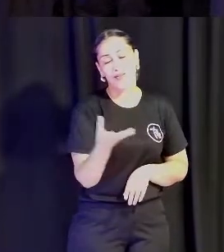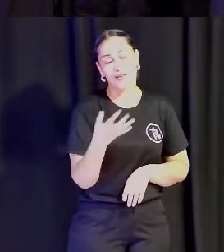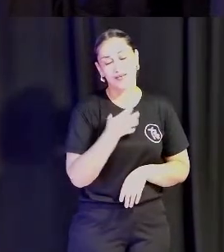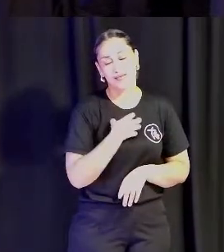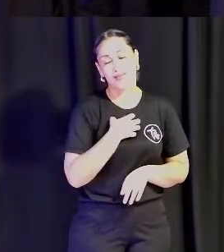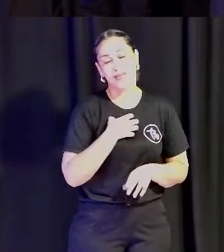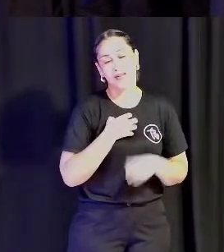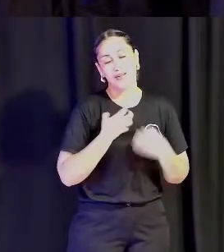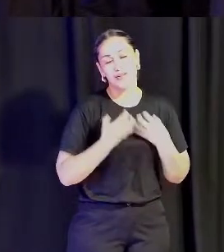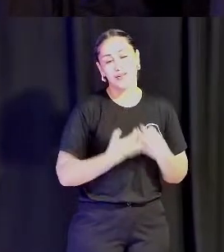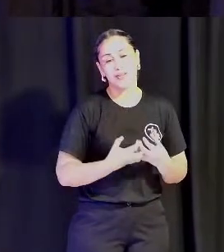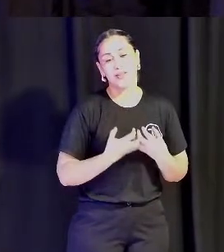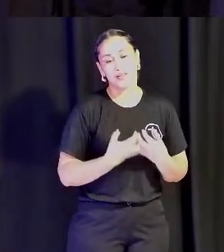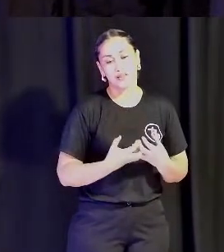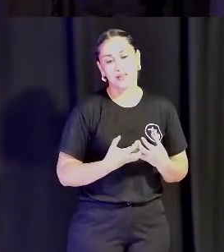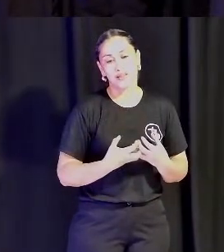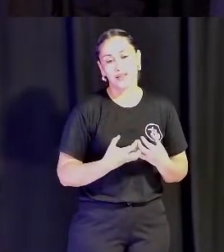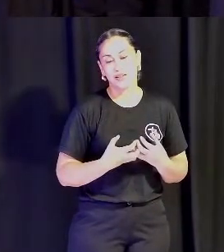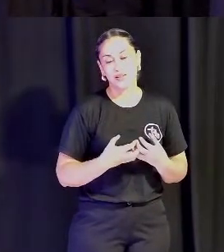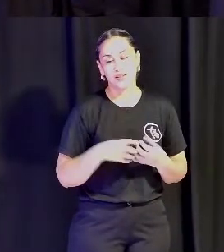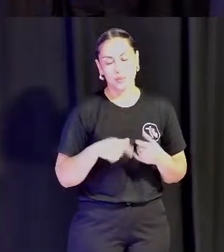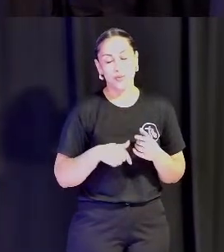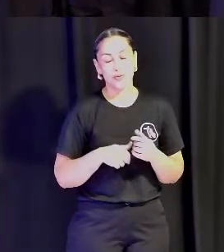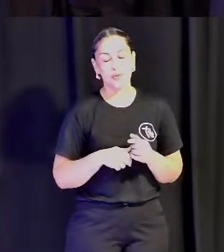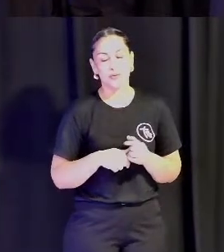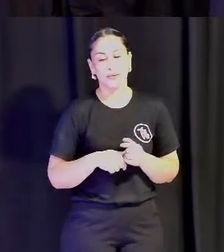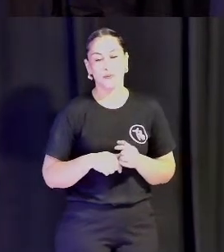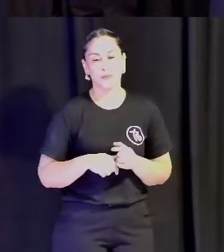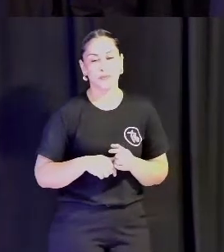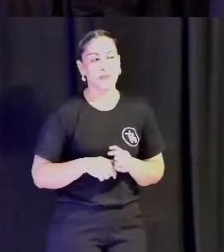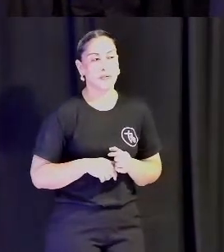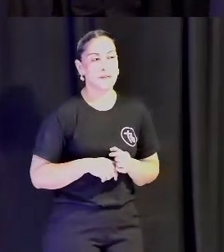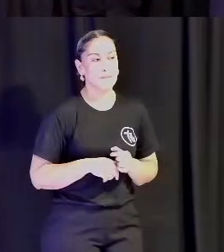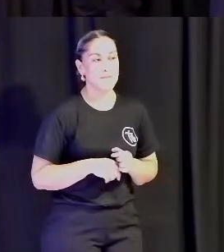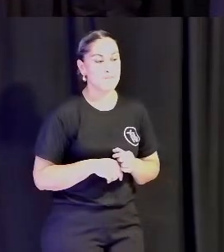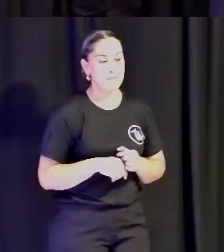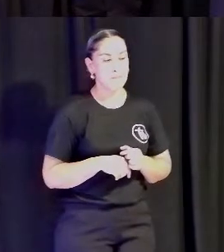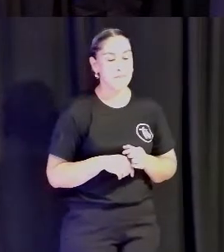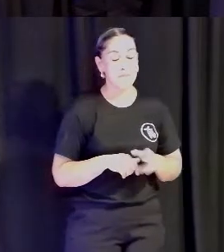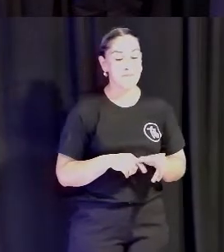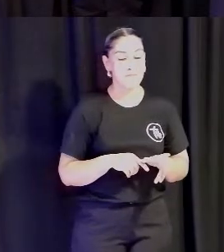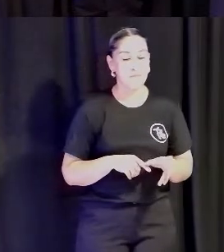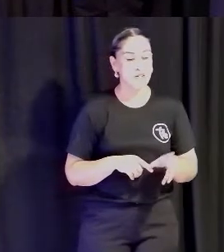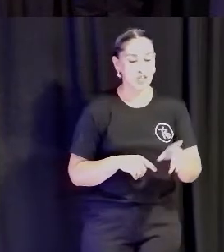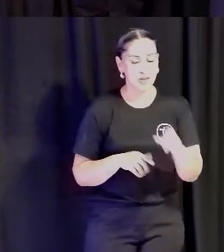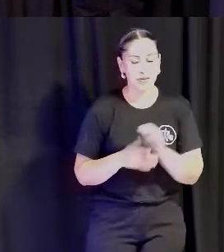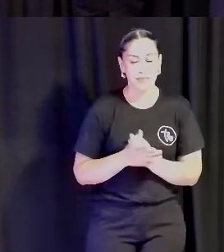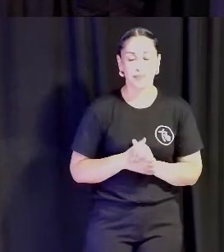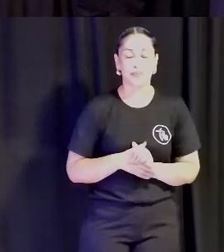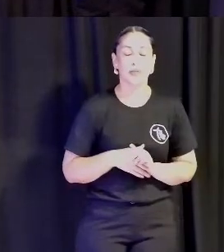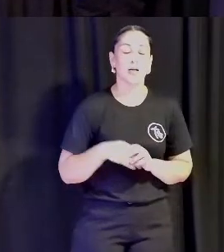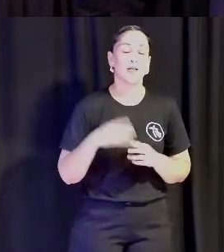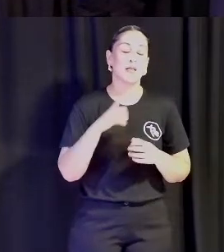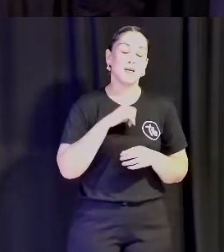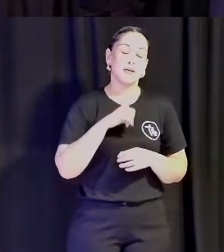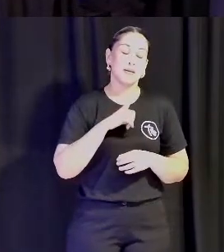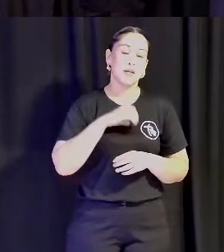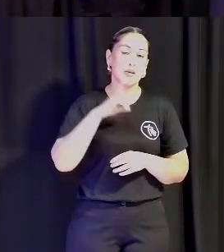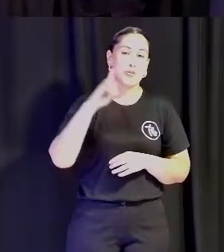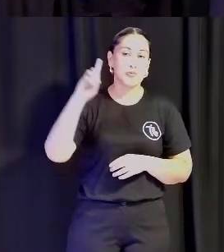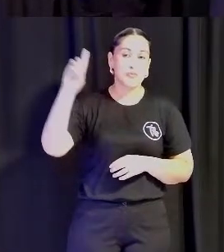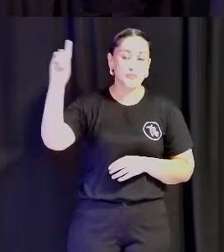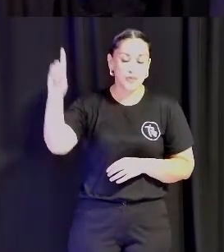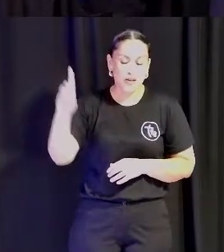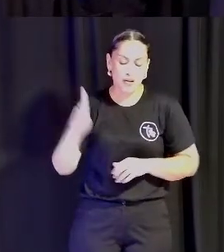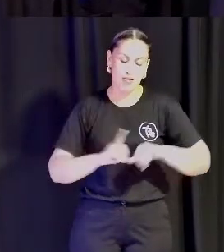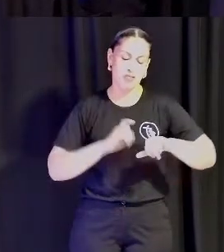fisicamente por algumas maratonas que a vida impõe, mas olha, nós temos um Deus que renova as nossas